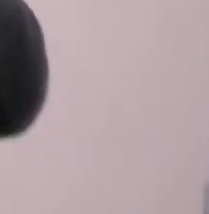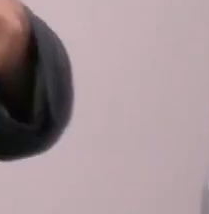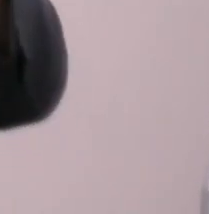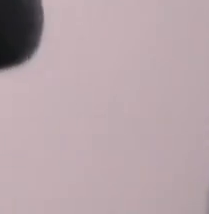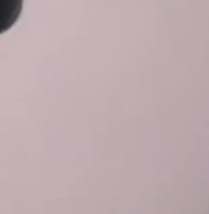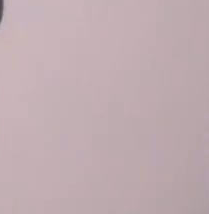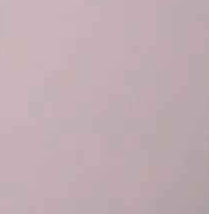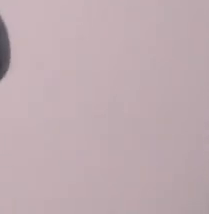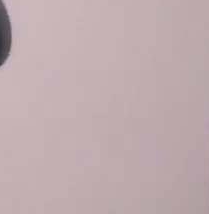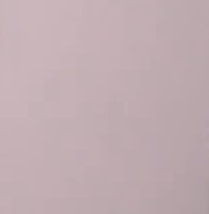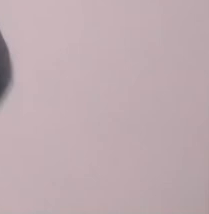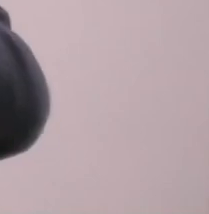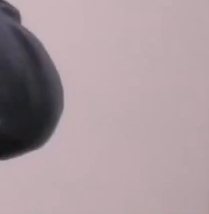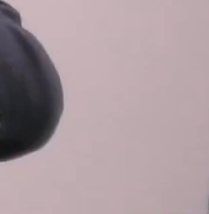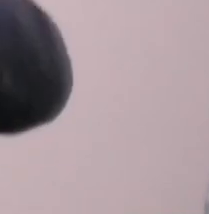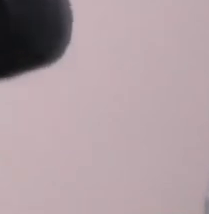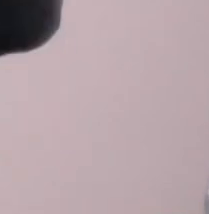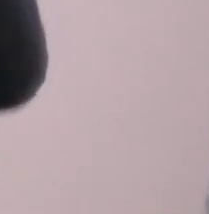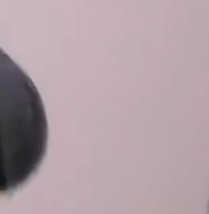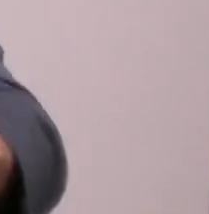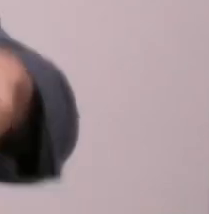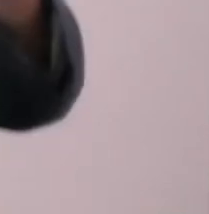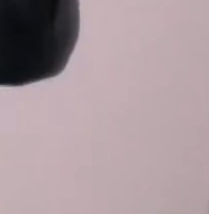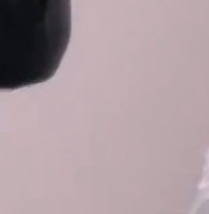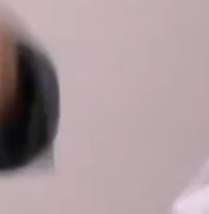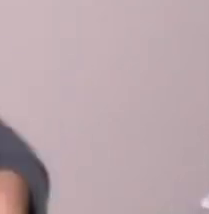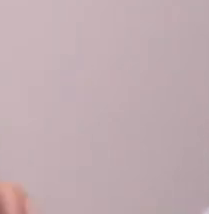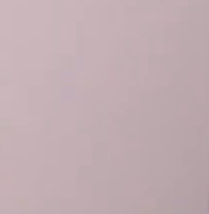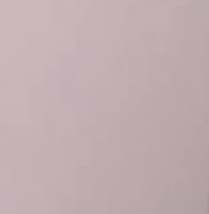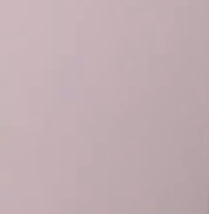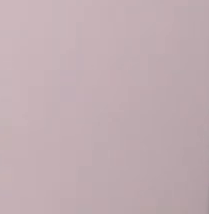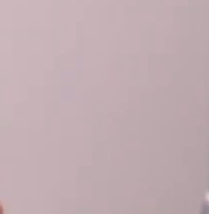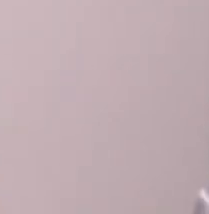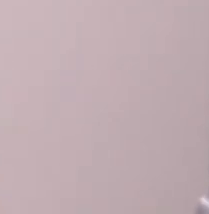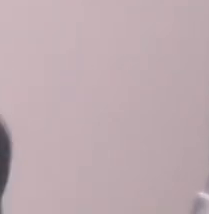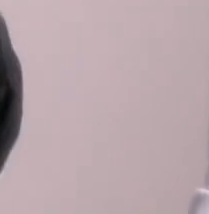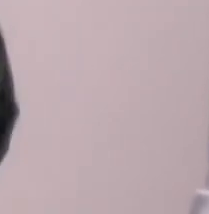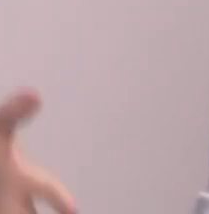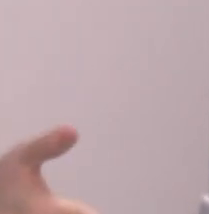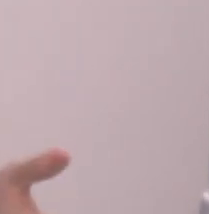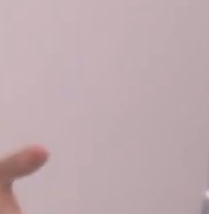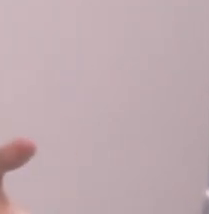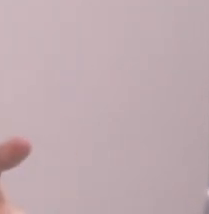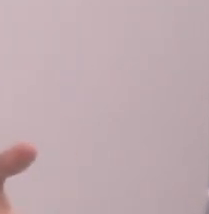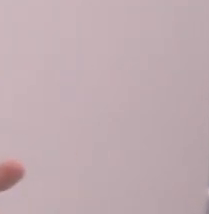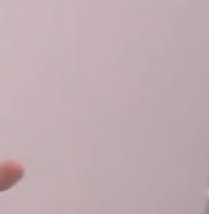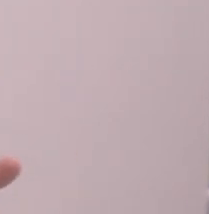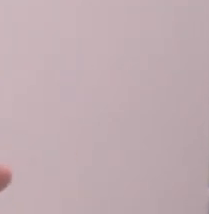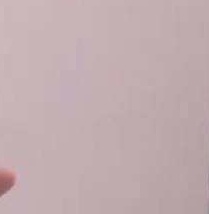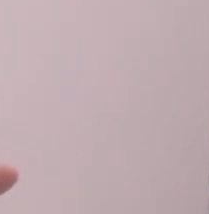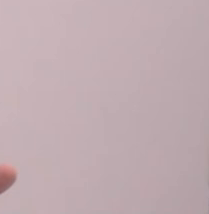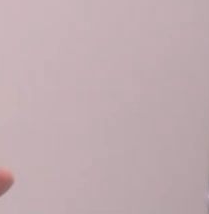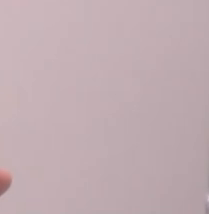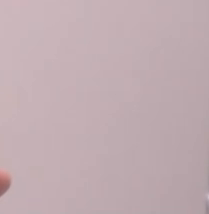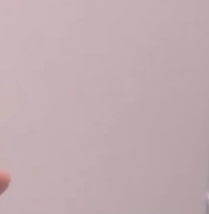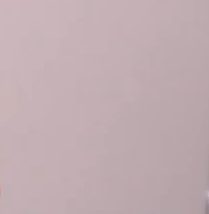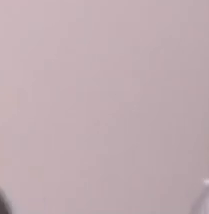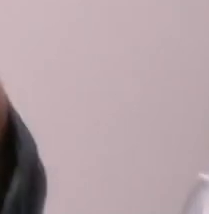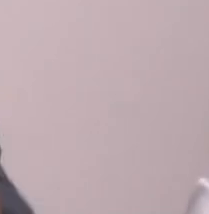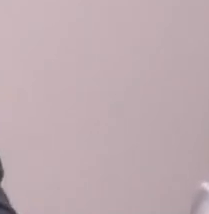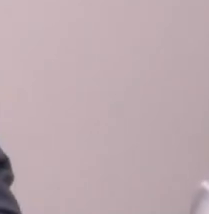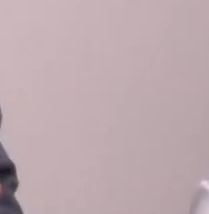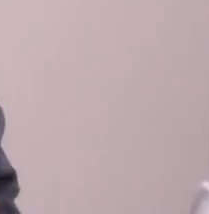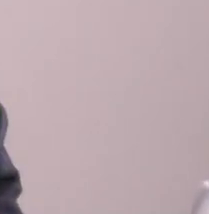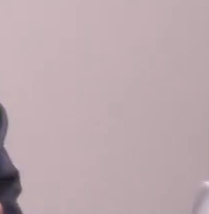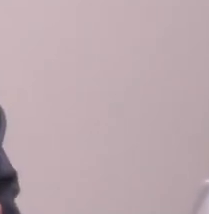vocês que lutaram para que essa instituição fosse, né, fundada lá, que estão há 16 anos nessa luta,